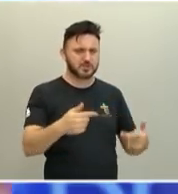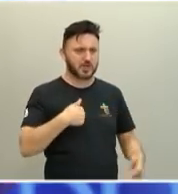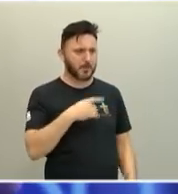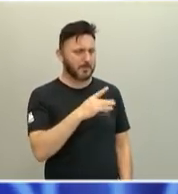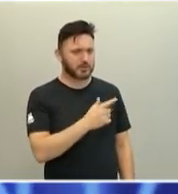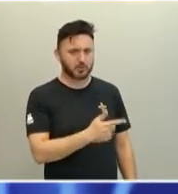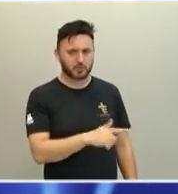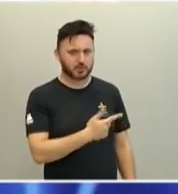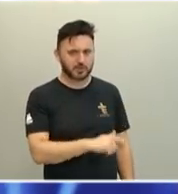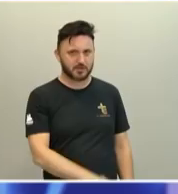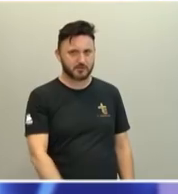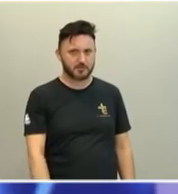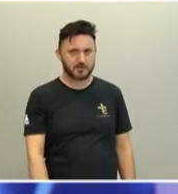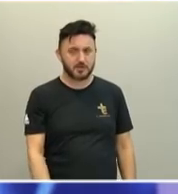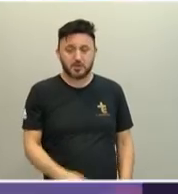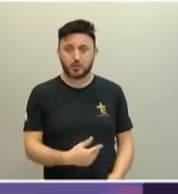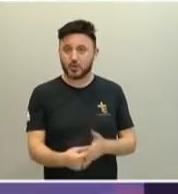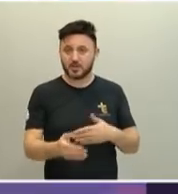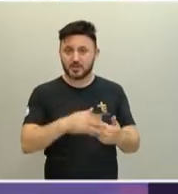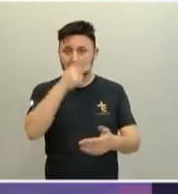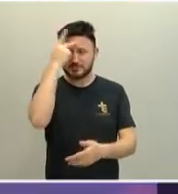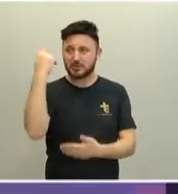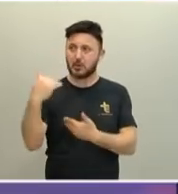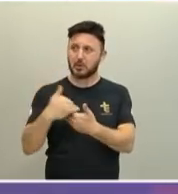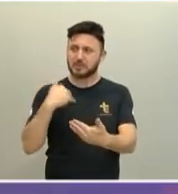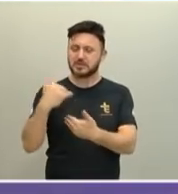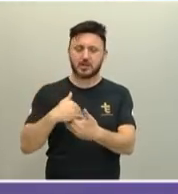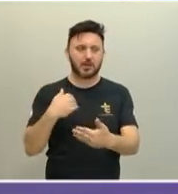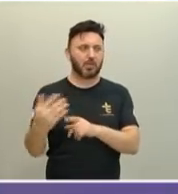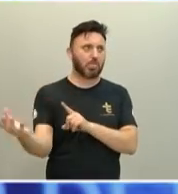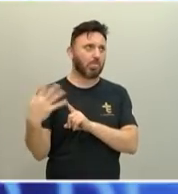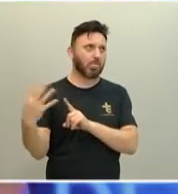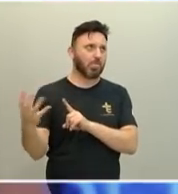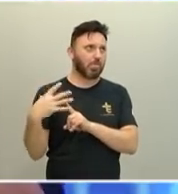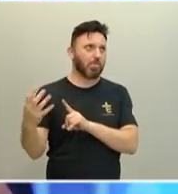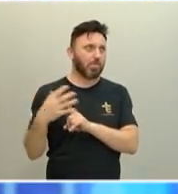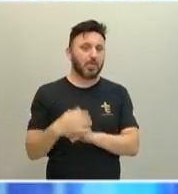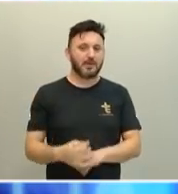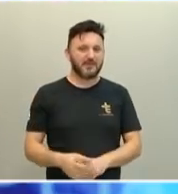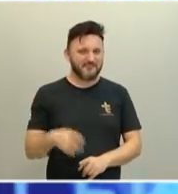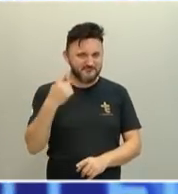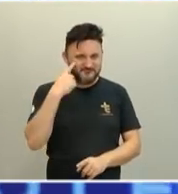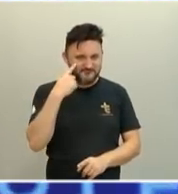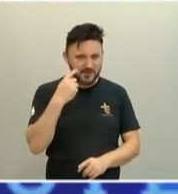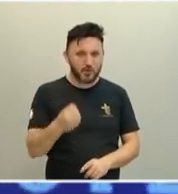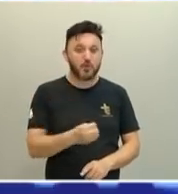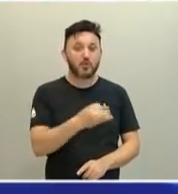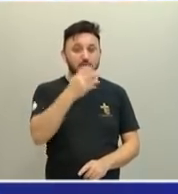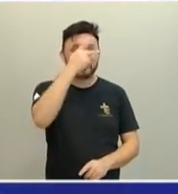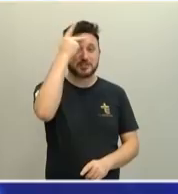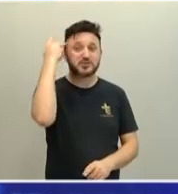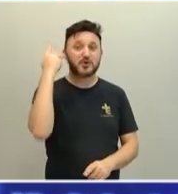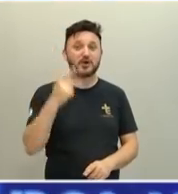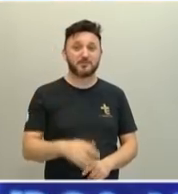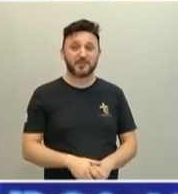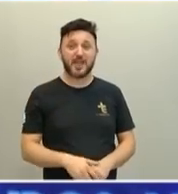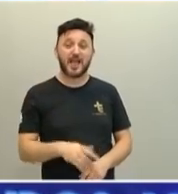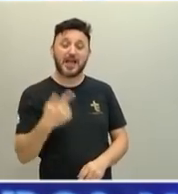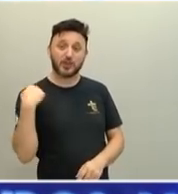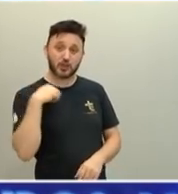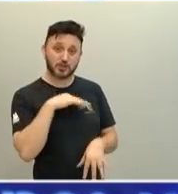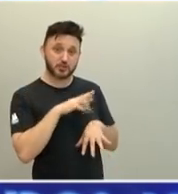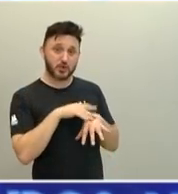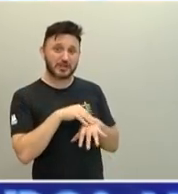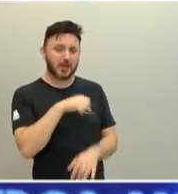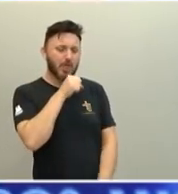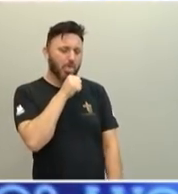para desanimar os outros. Já viu aquelas pessoas que vai visitar a gente está com tosse comprida, a pessoa fala assim: meu avô morreu disso aí. Não é